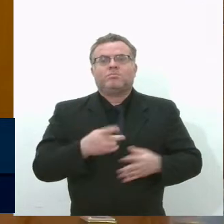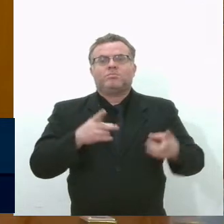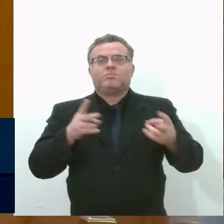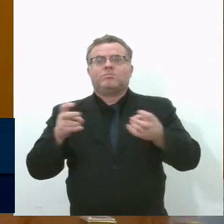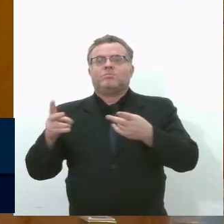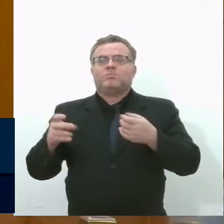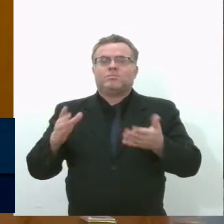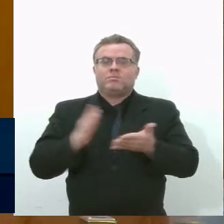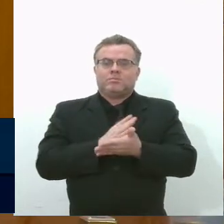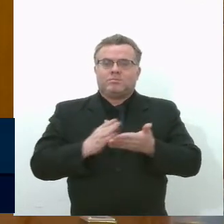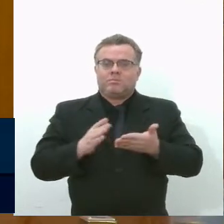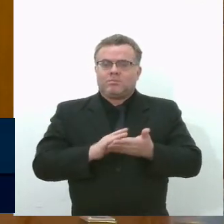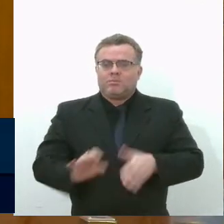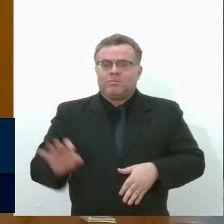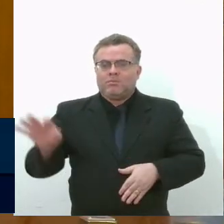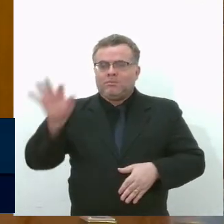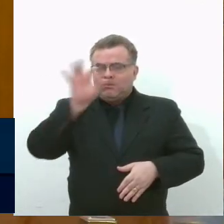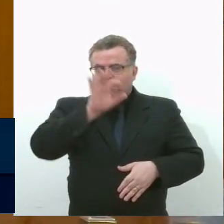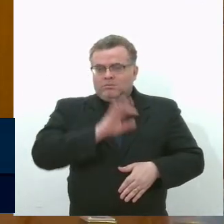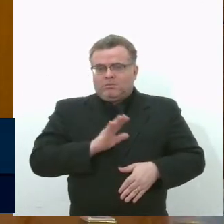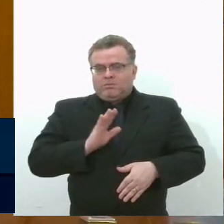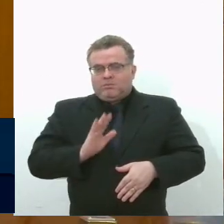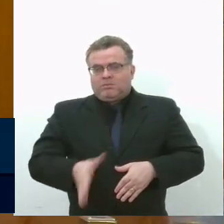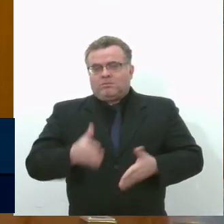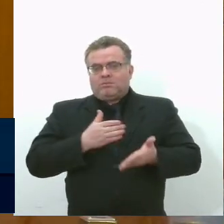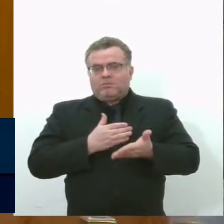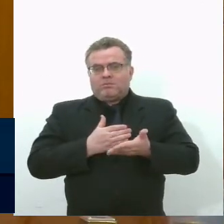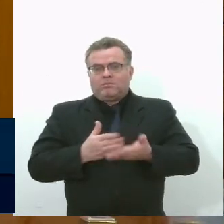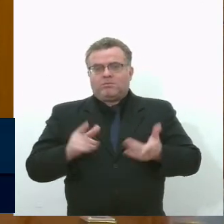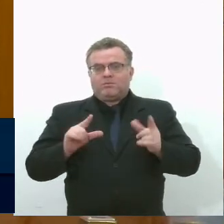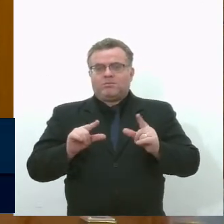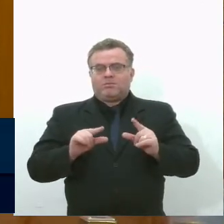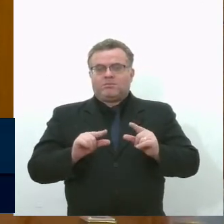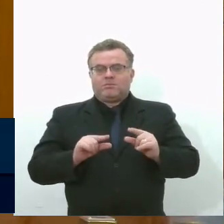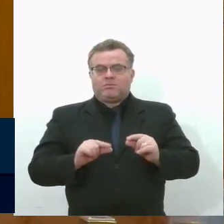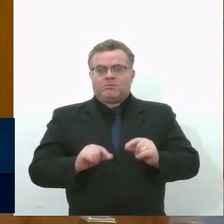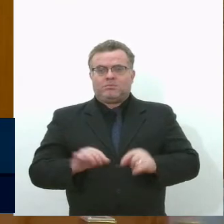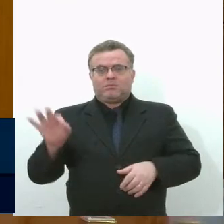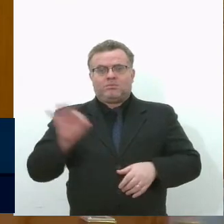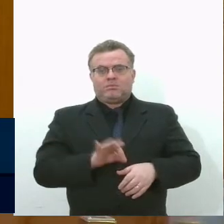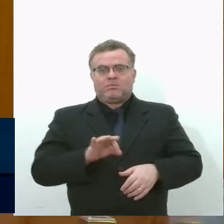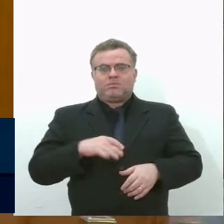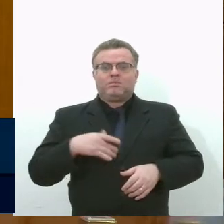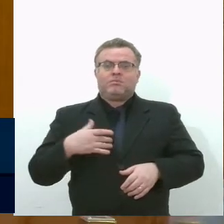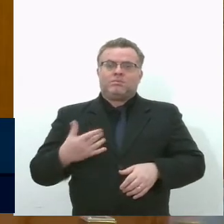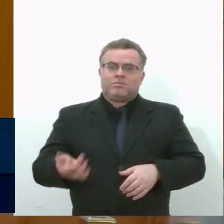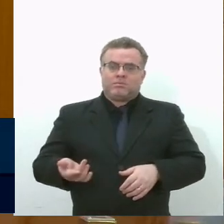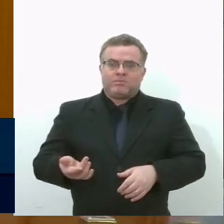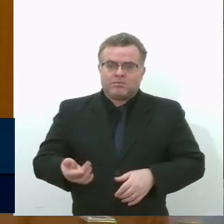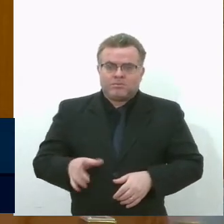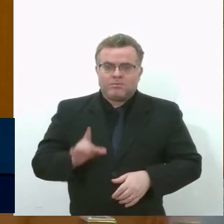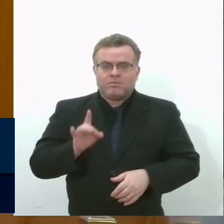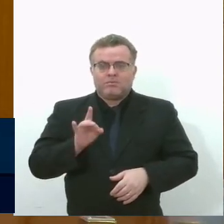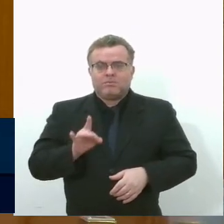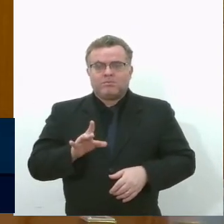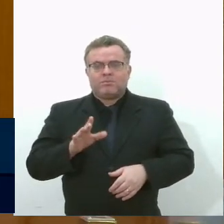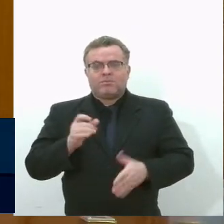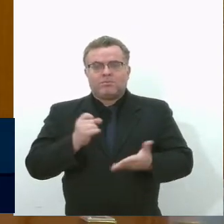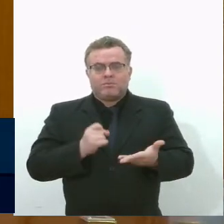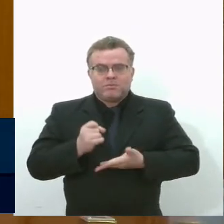estados da federação já começaram a reduzir a alíquota, não apenas a base de cálculo, deputado Gilmar, porque aqui em